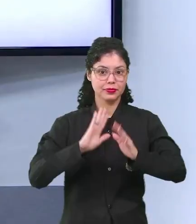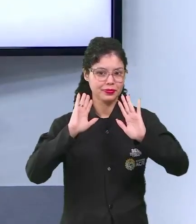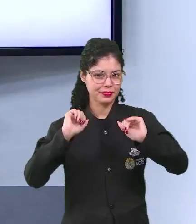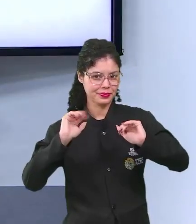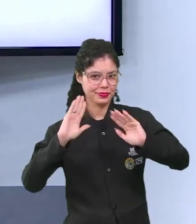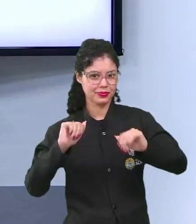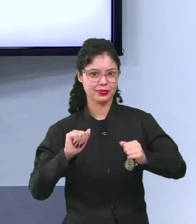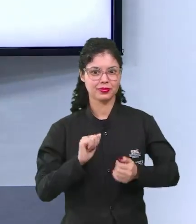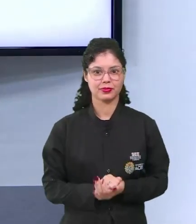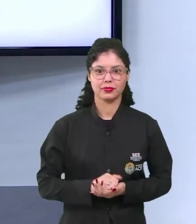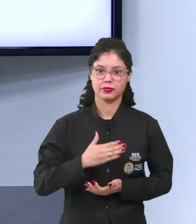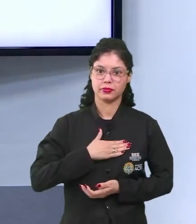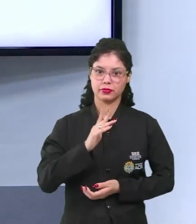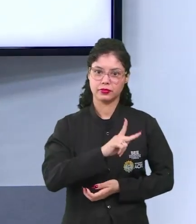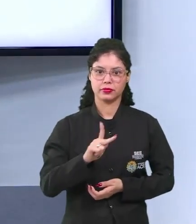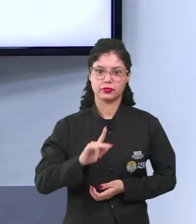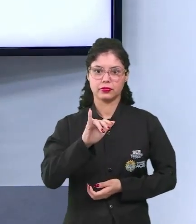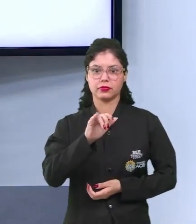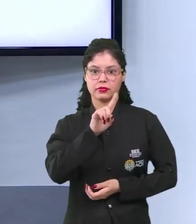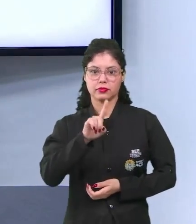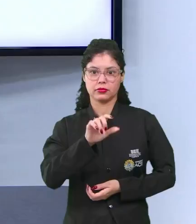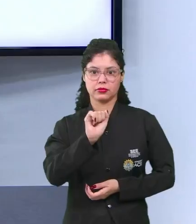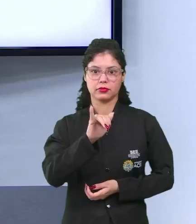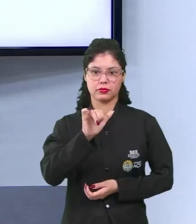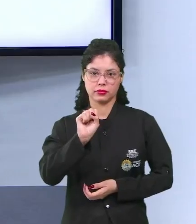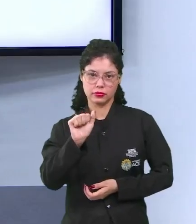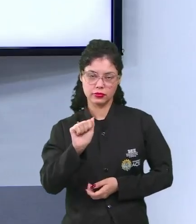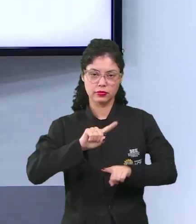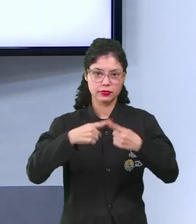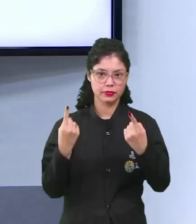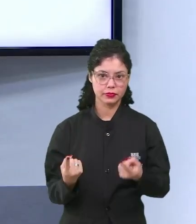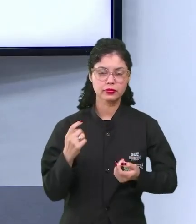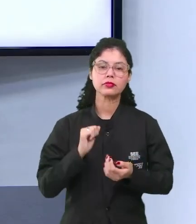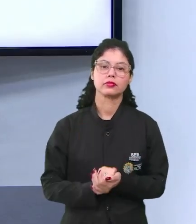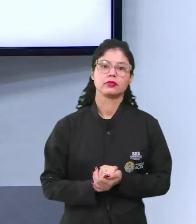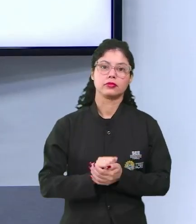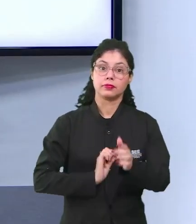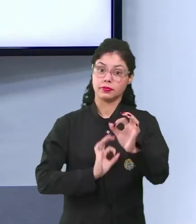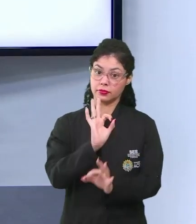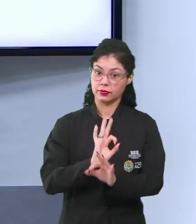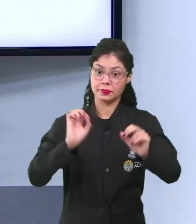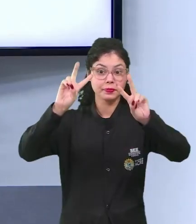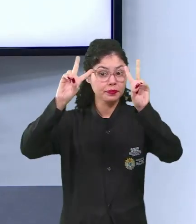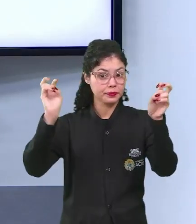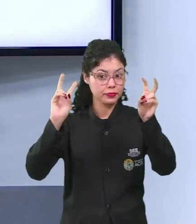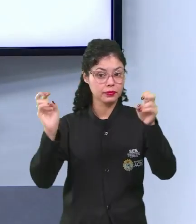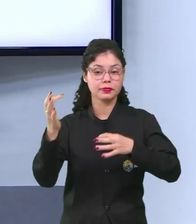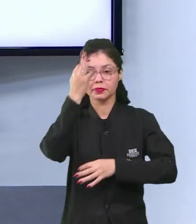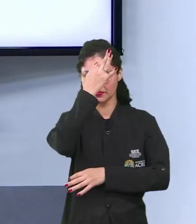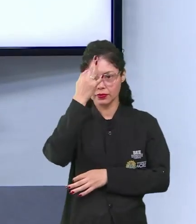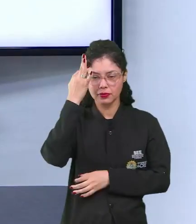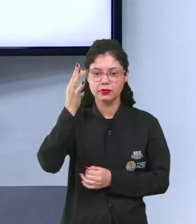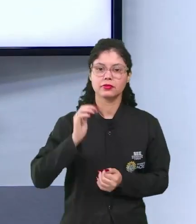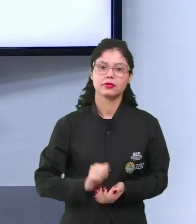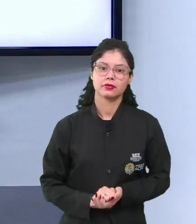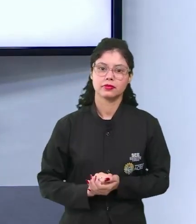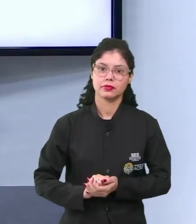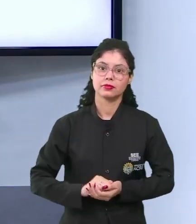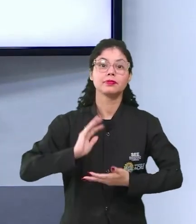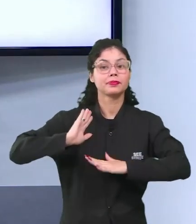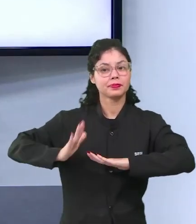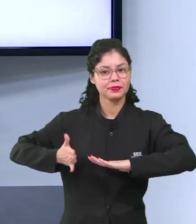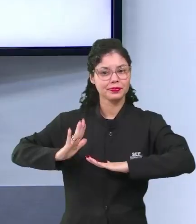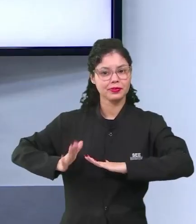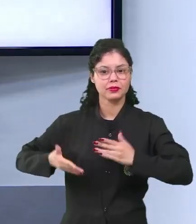Olá pessoal, sou o professor Isaías e estou aqui mais uma vez para tratar de um assunto da filosofia